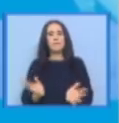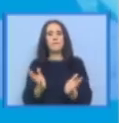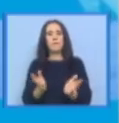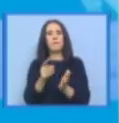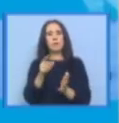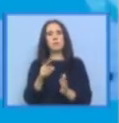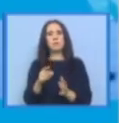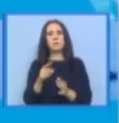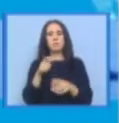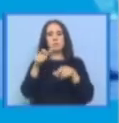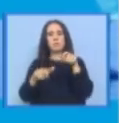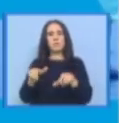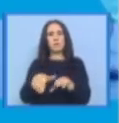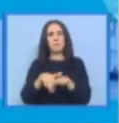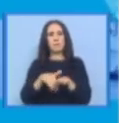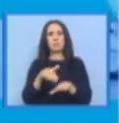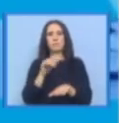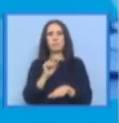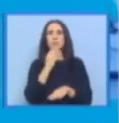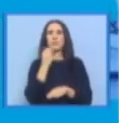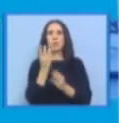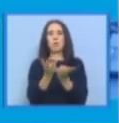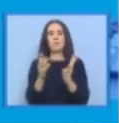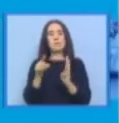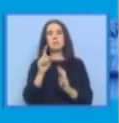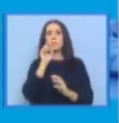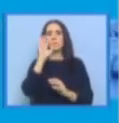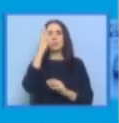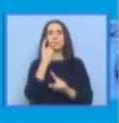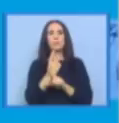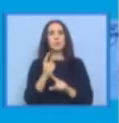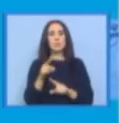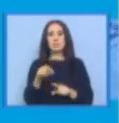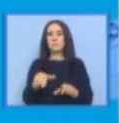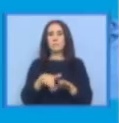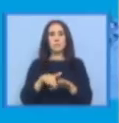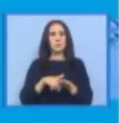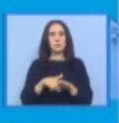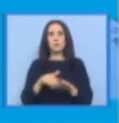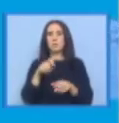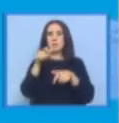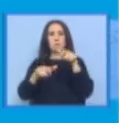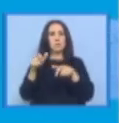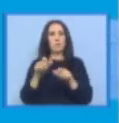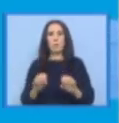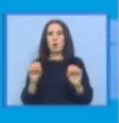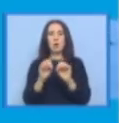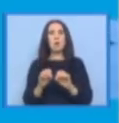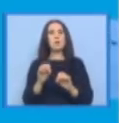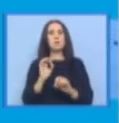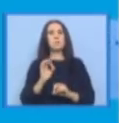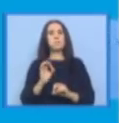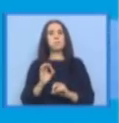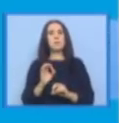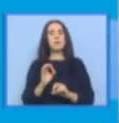da participação cívica dos jovens. E isto é muito importante, porque sem essa participação cívica temos, no fundo,